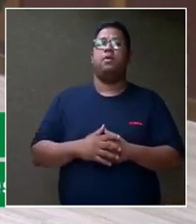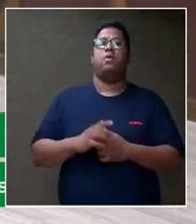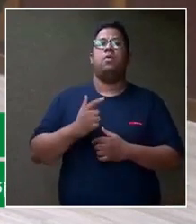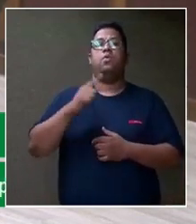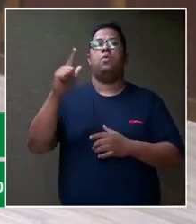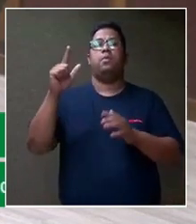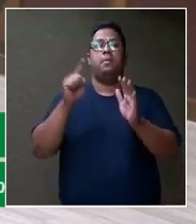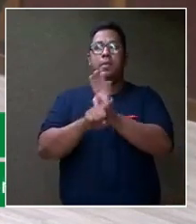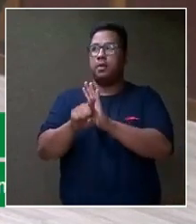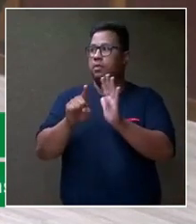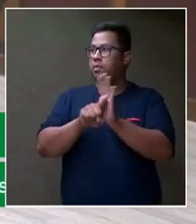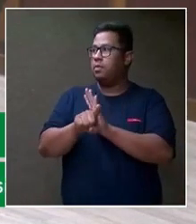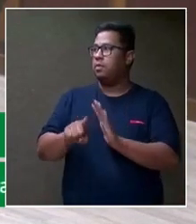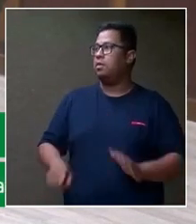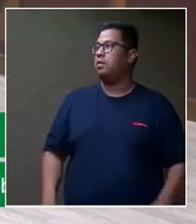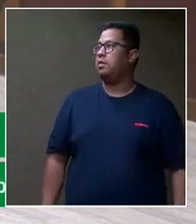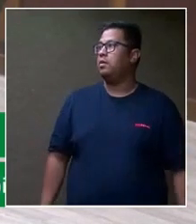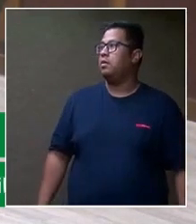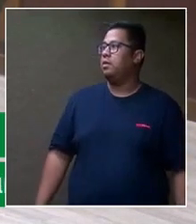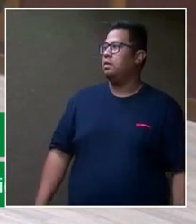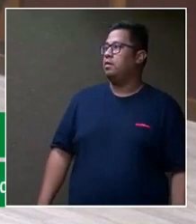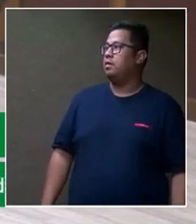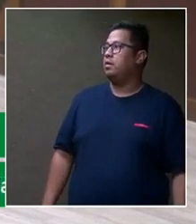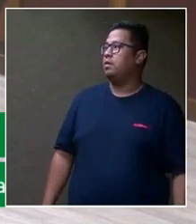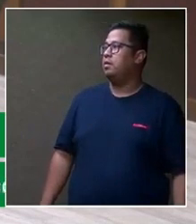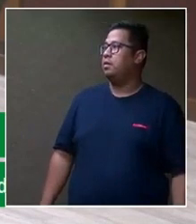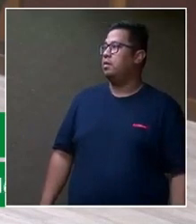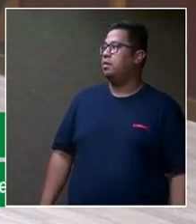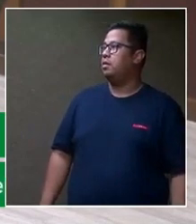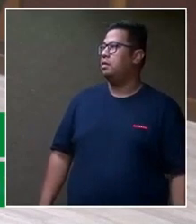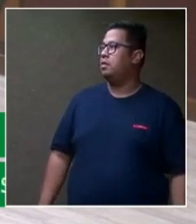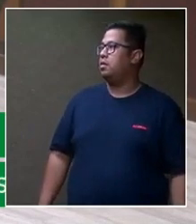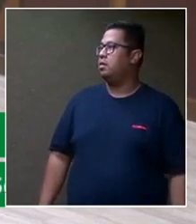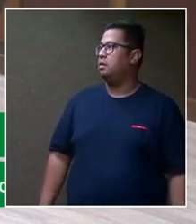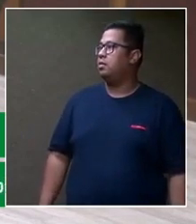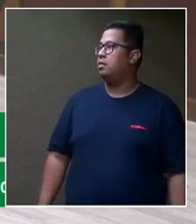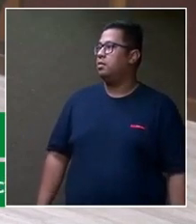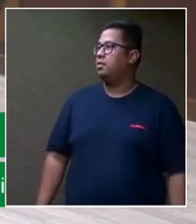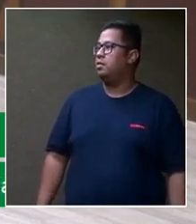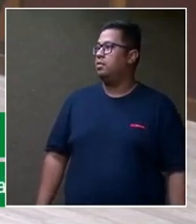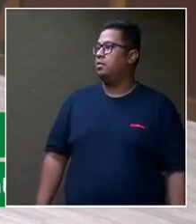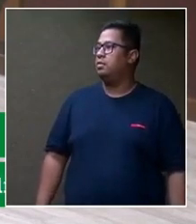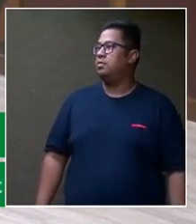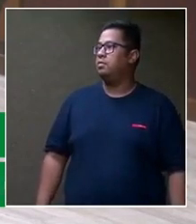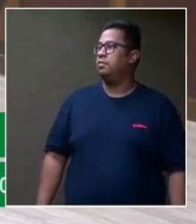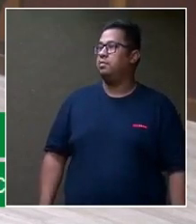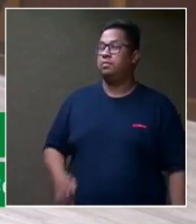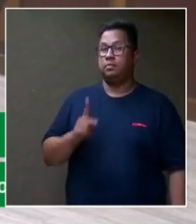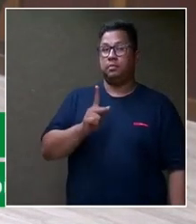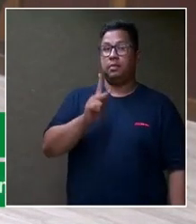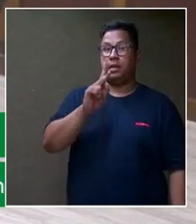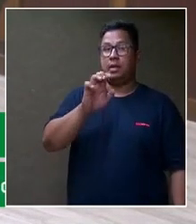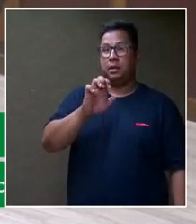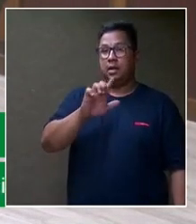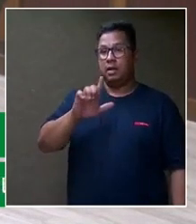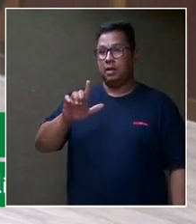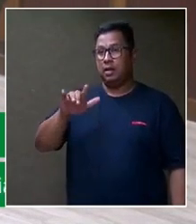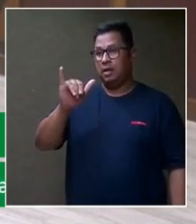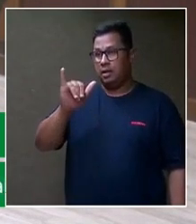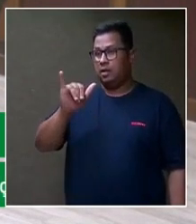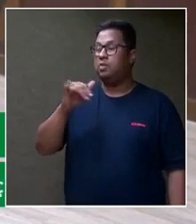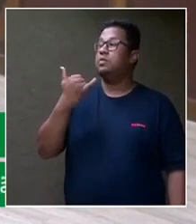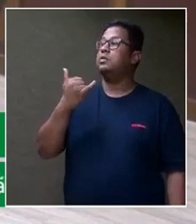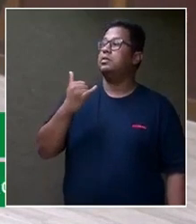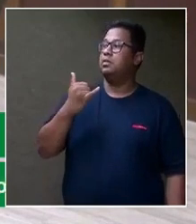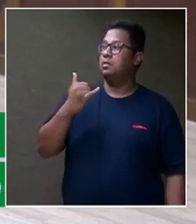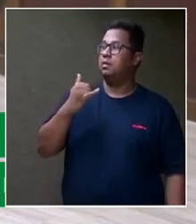alguma indagação? Estou querendo perguntar aqui, excelência. Eu estou lhe perguntando, o senhor fica à vontade. Dona Kelly, o celular